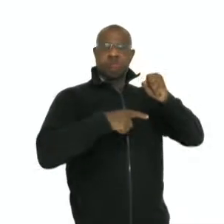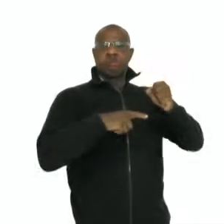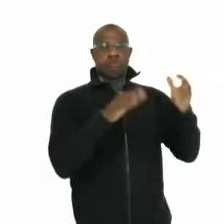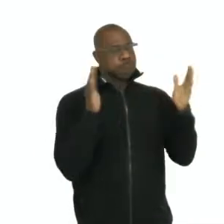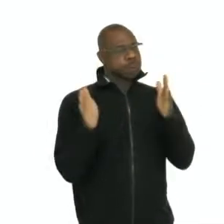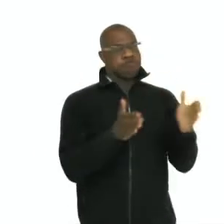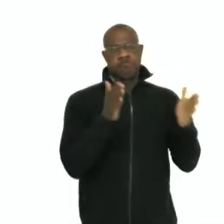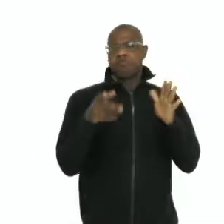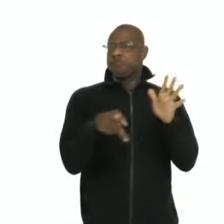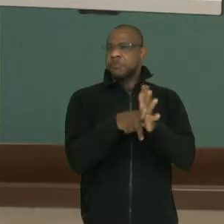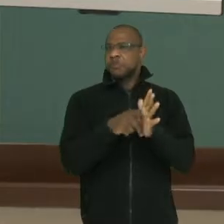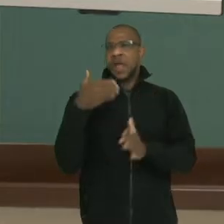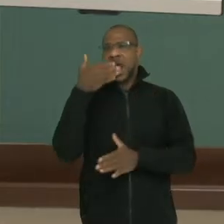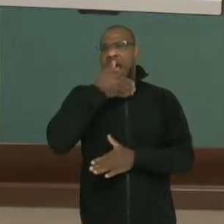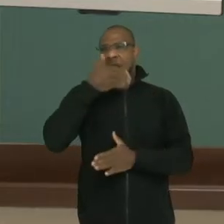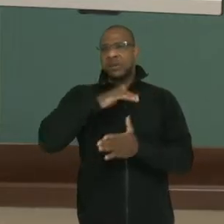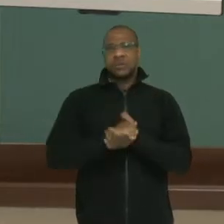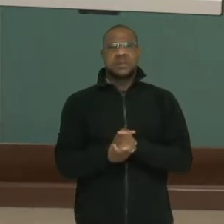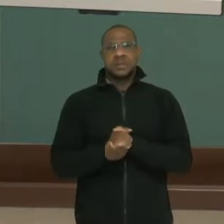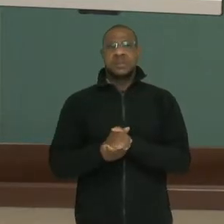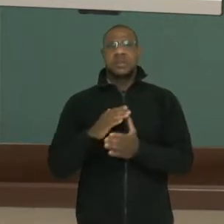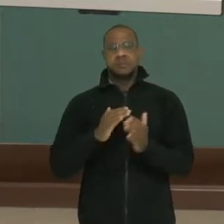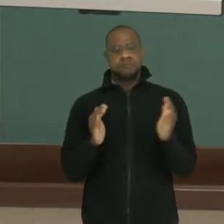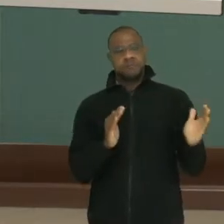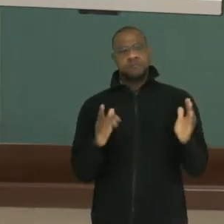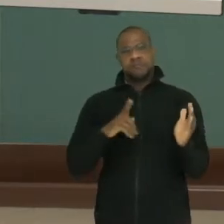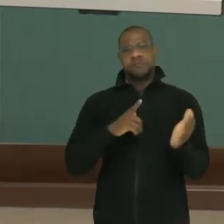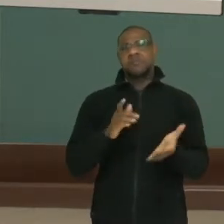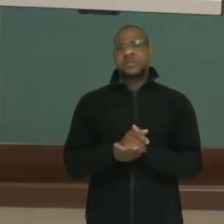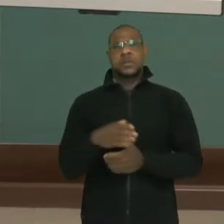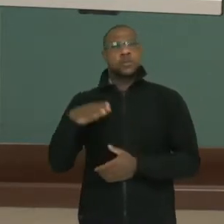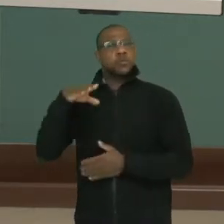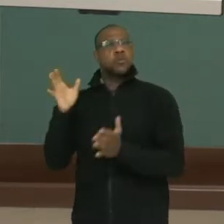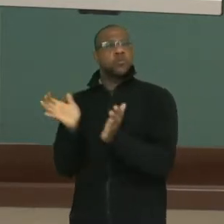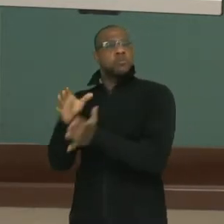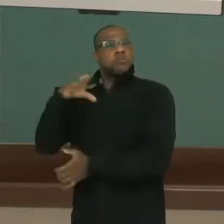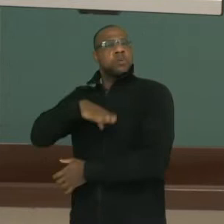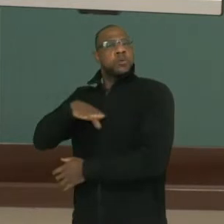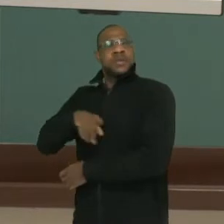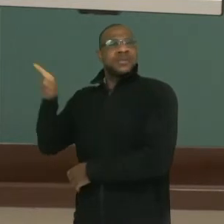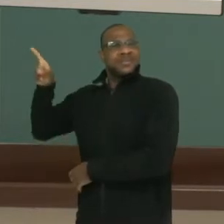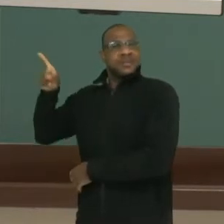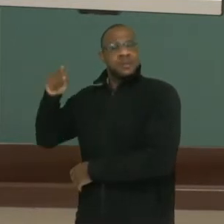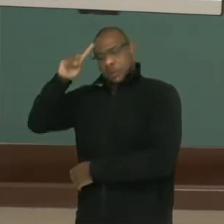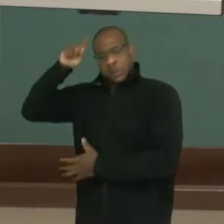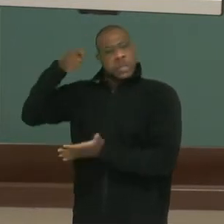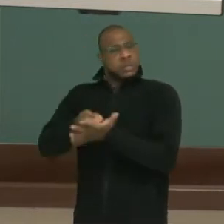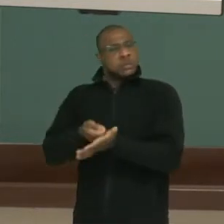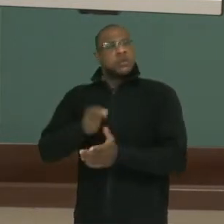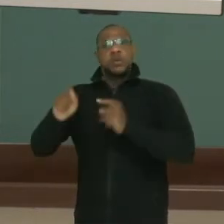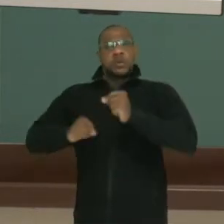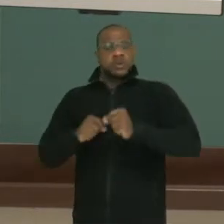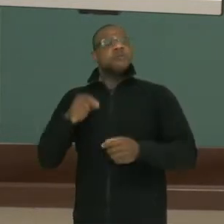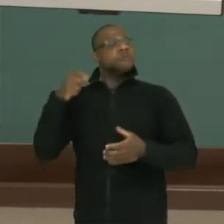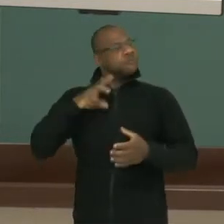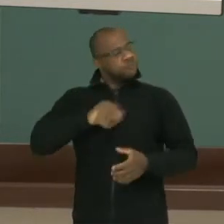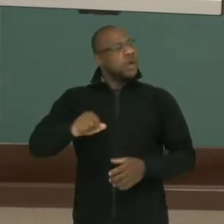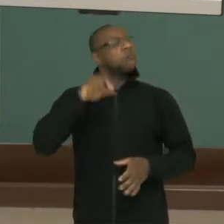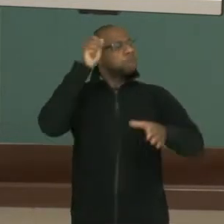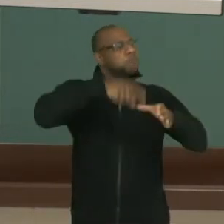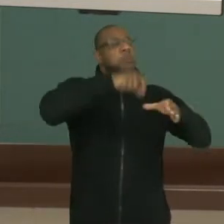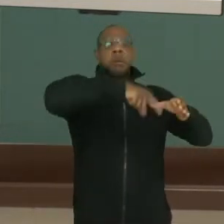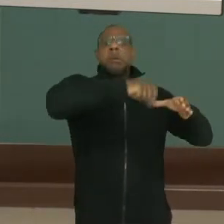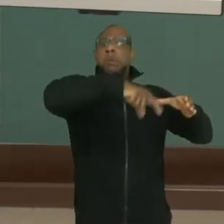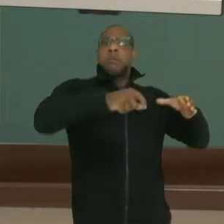açúcar, né? Então a partir do momento que a coroa portuguesa decidiu que o açúcar seria o produto que eles